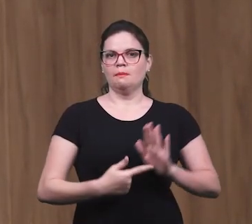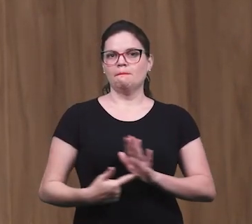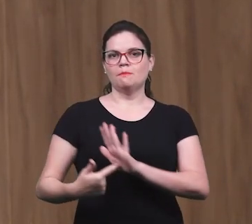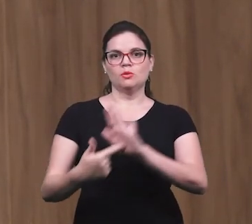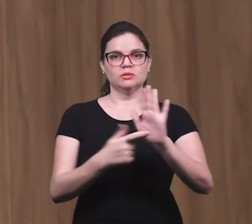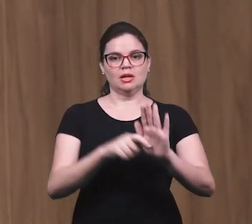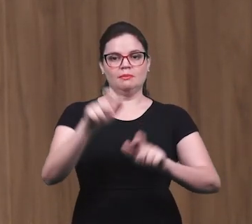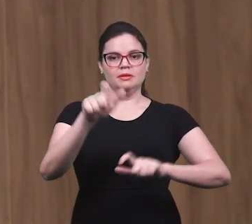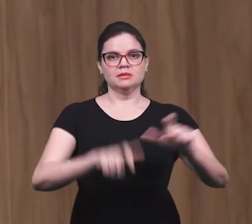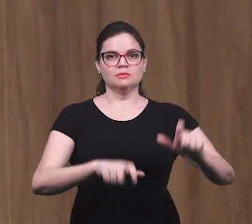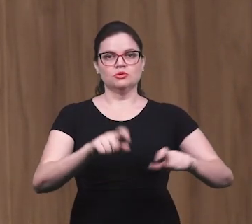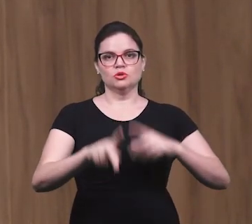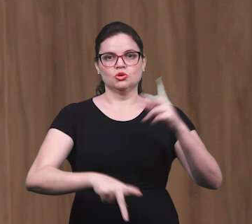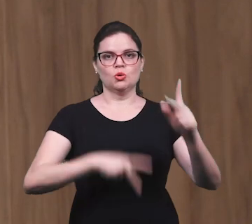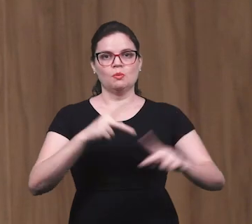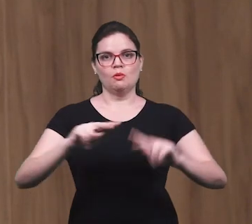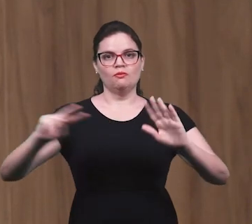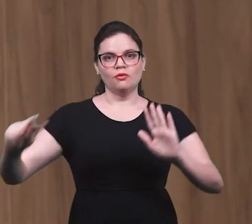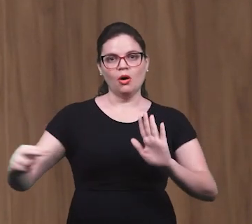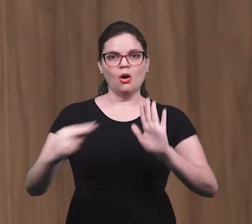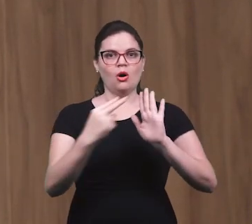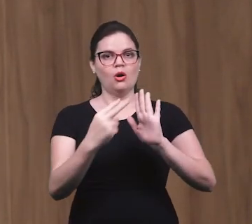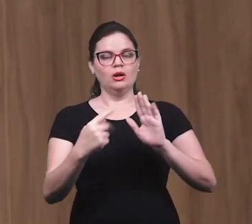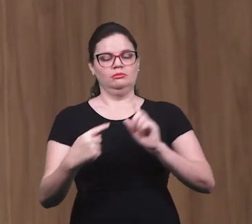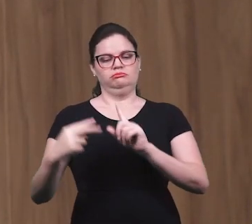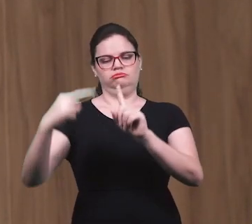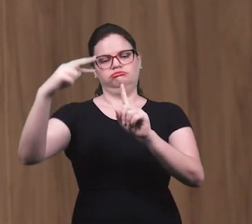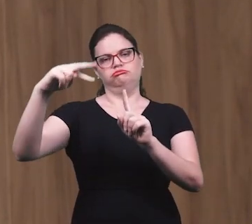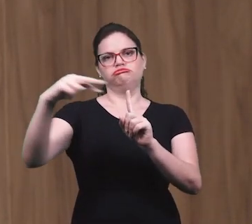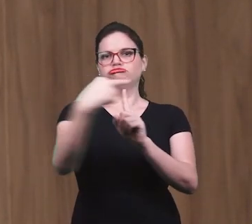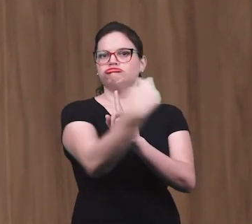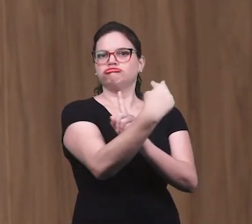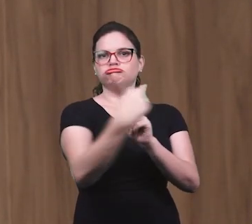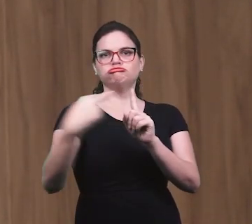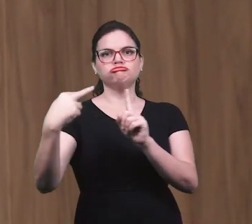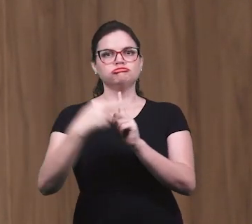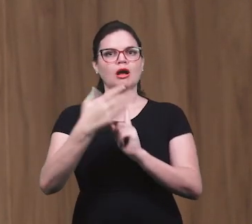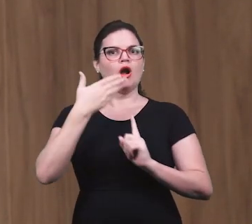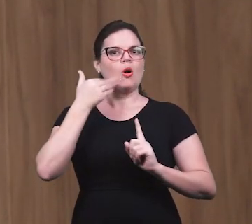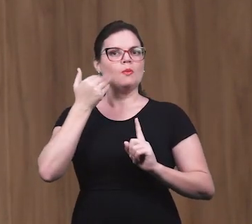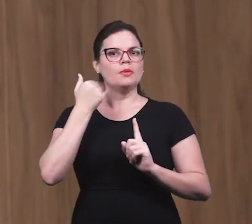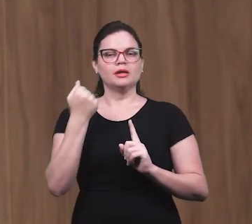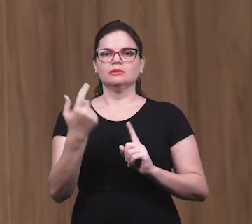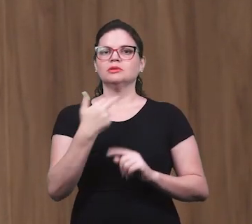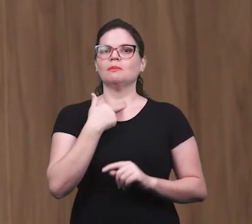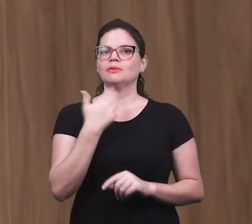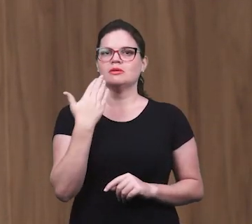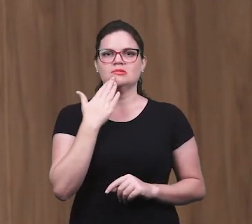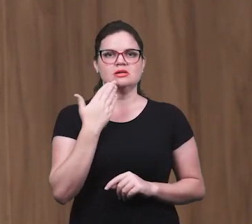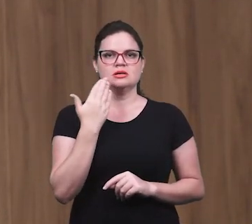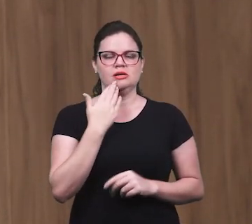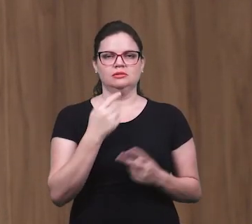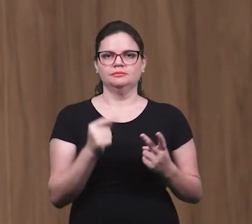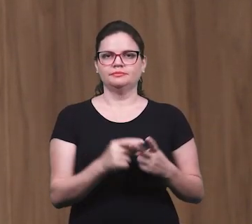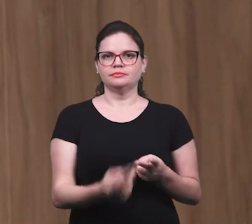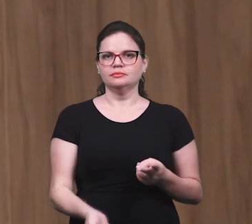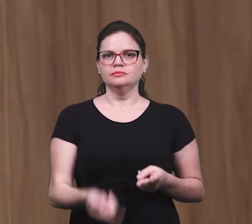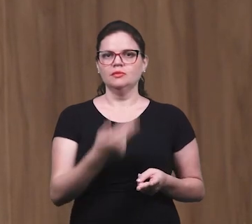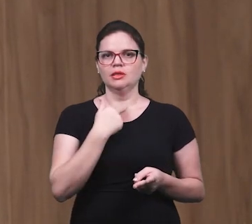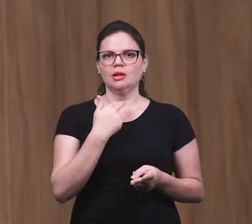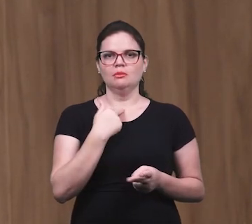povo. Então, esse homem de exemplo no meio do povo não podia ter deformidade nenhuma, ele não podia nem